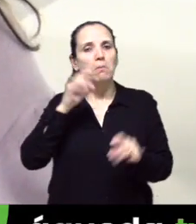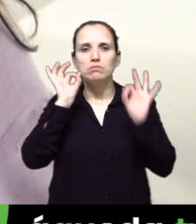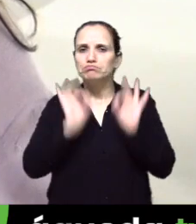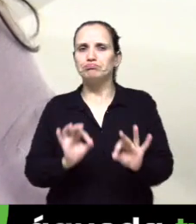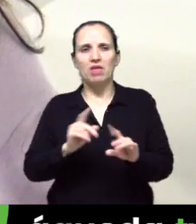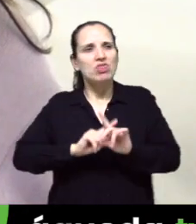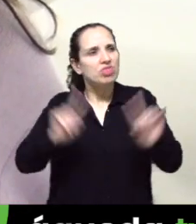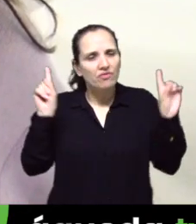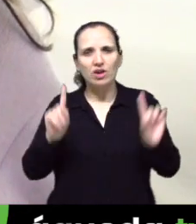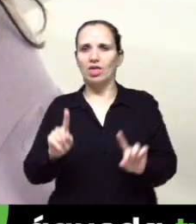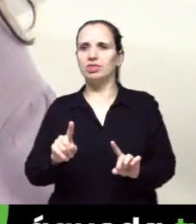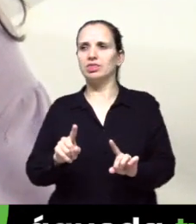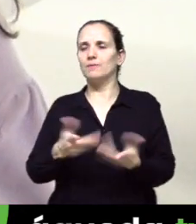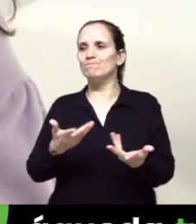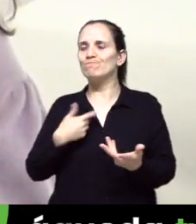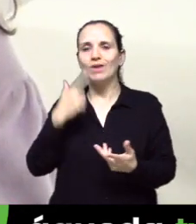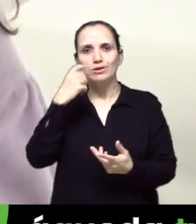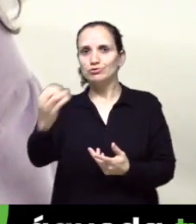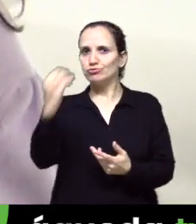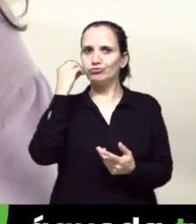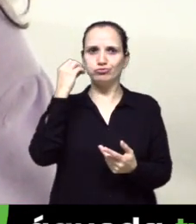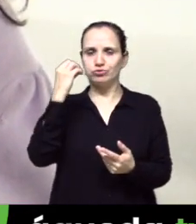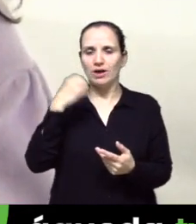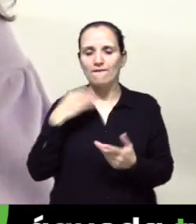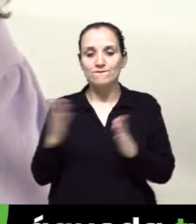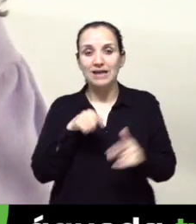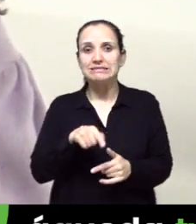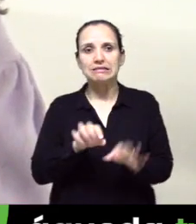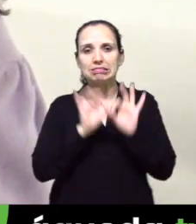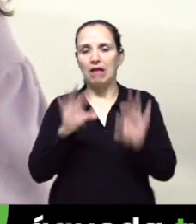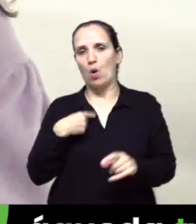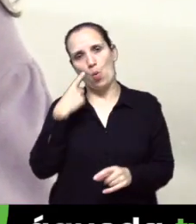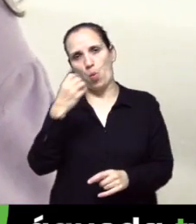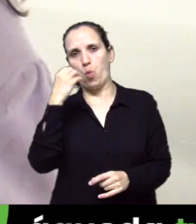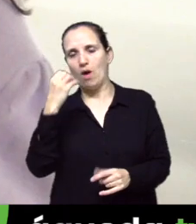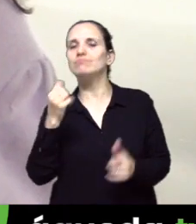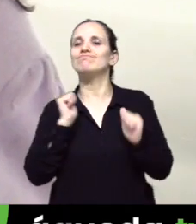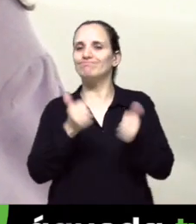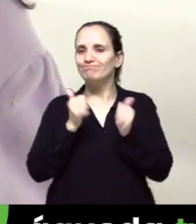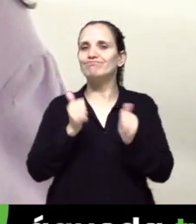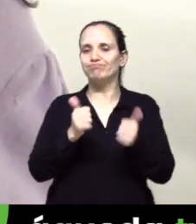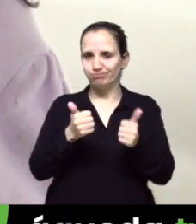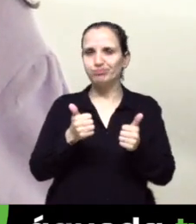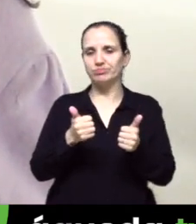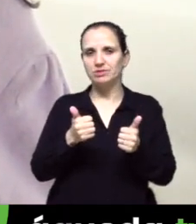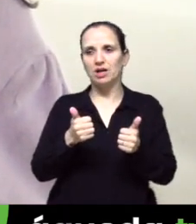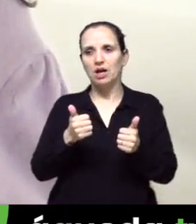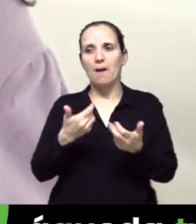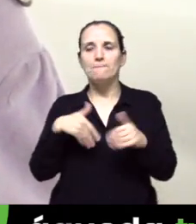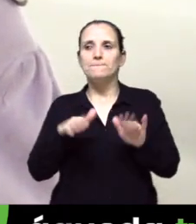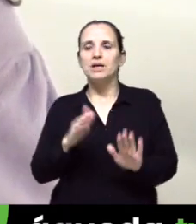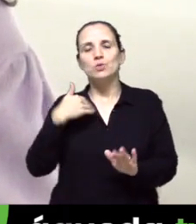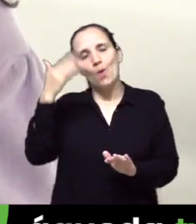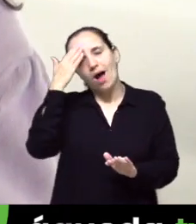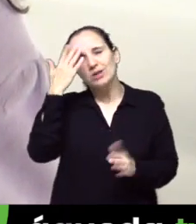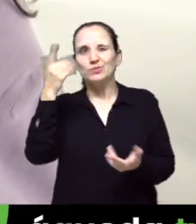tinha passado para esta fase, então foi fixe, e só que acho que pronto, a dificuldade muda